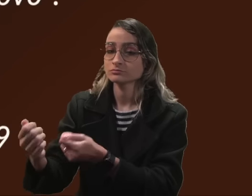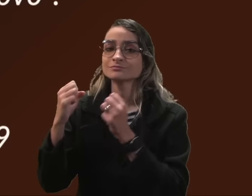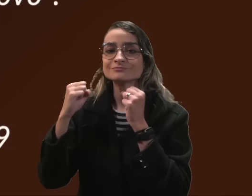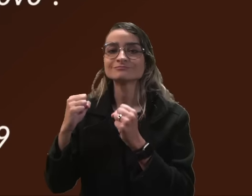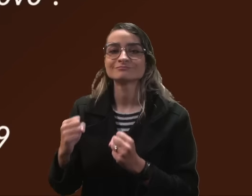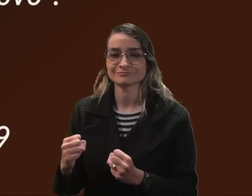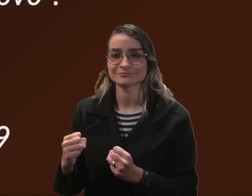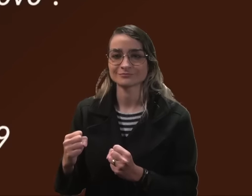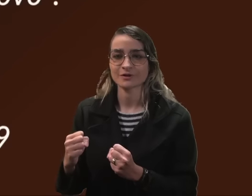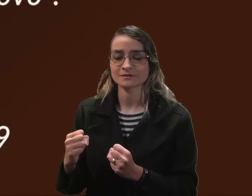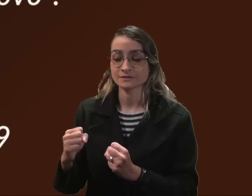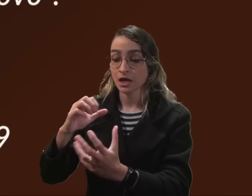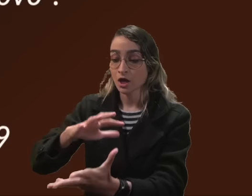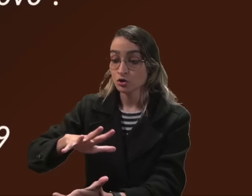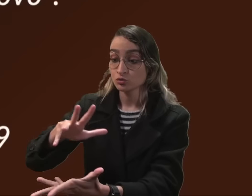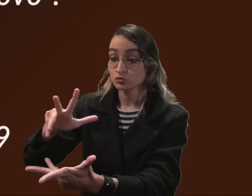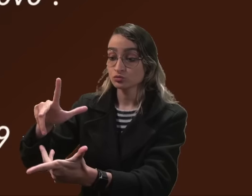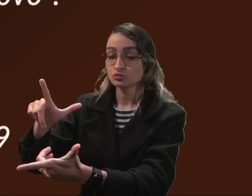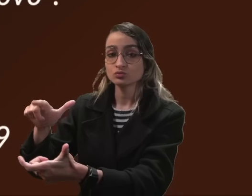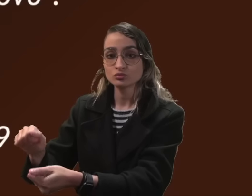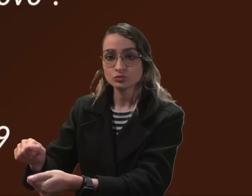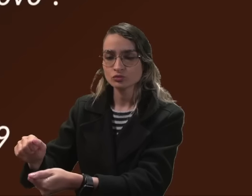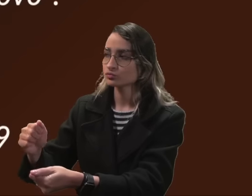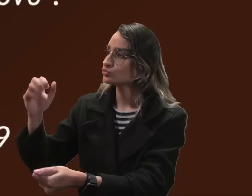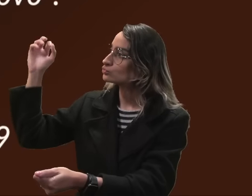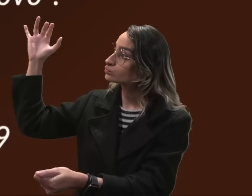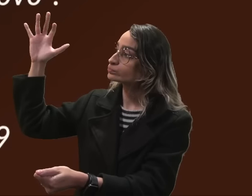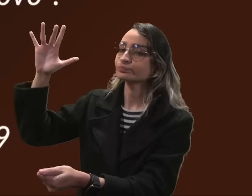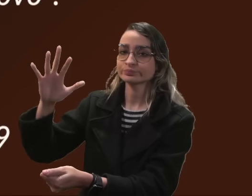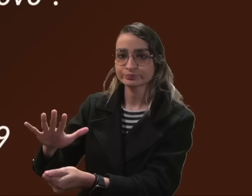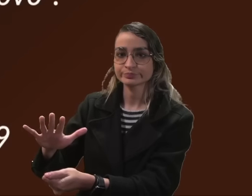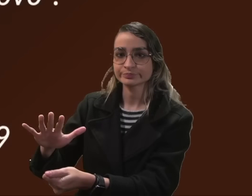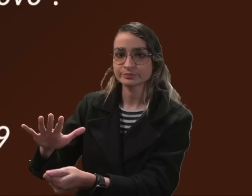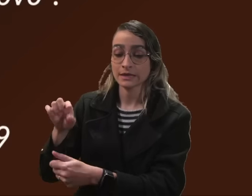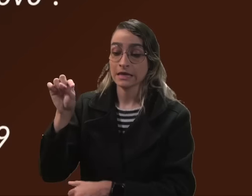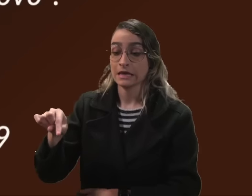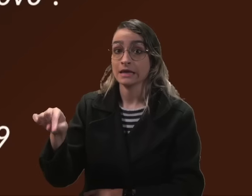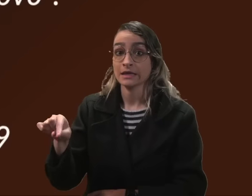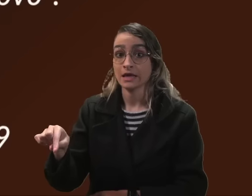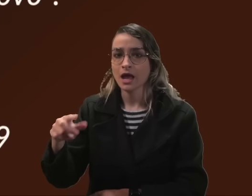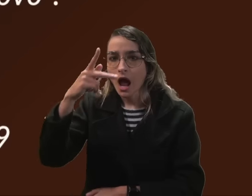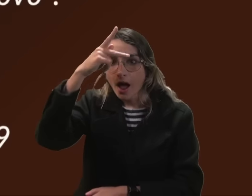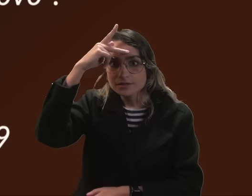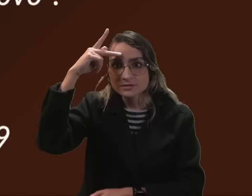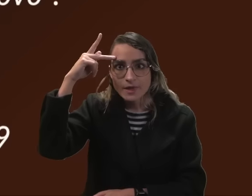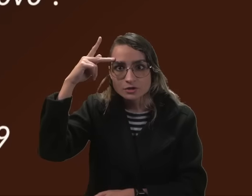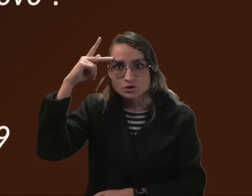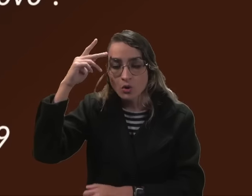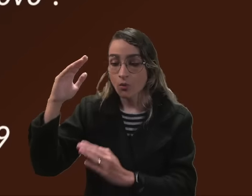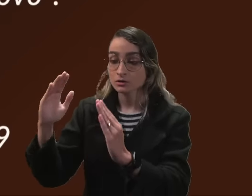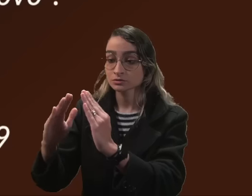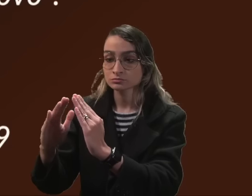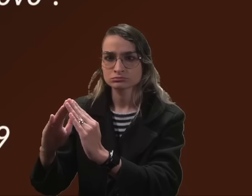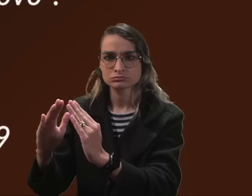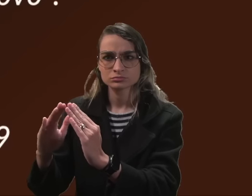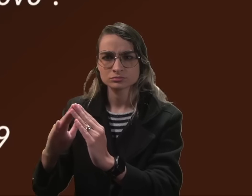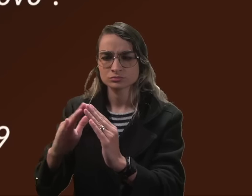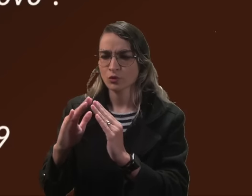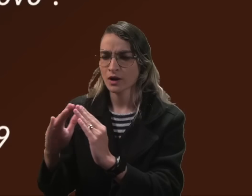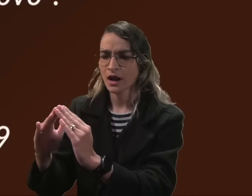haveria anos que os habitantes da terra teriam sido avisados a obra final estaria